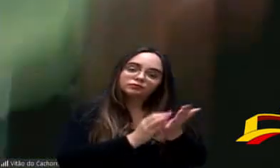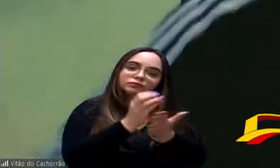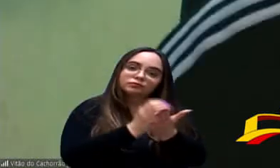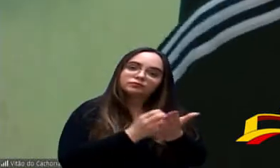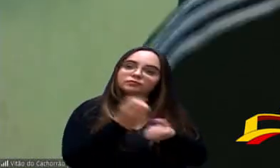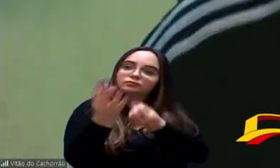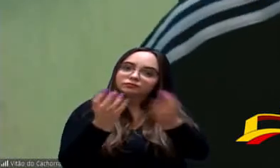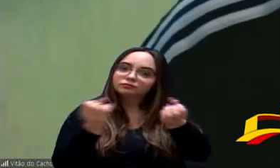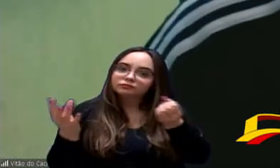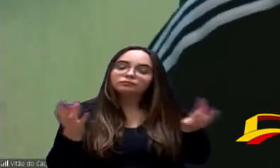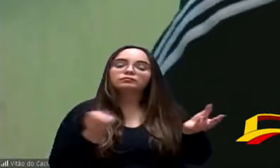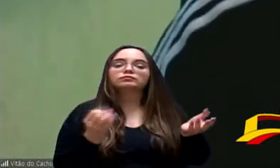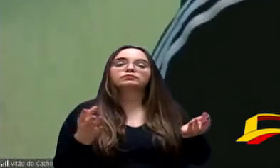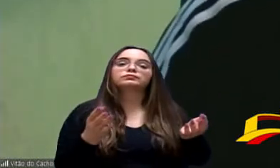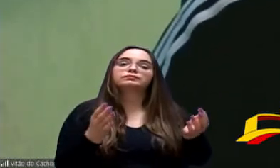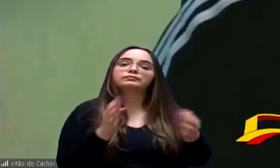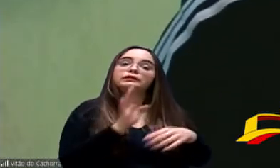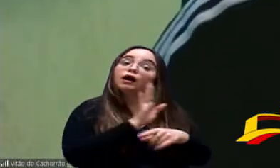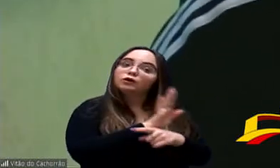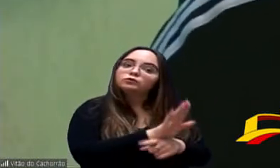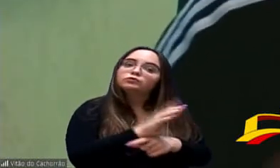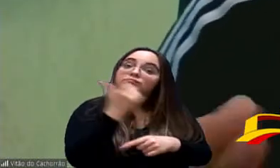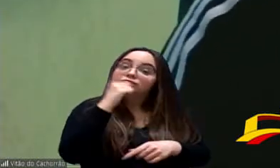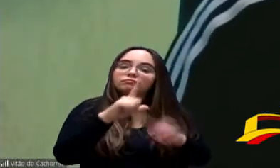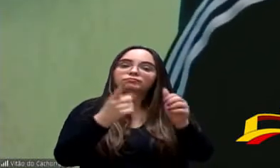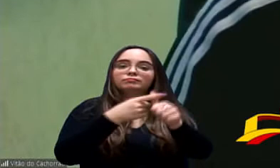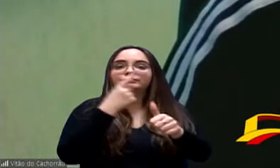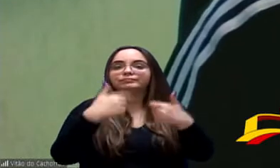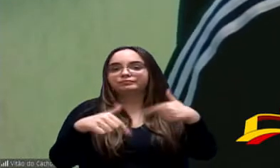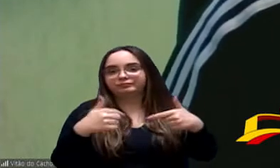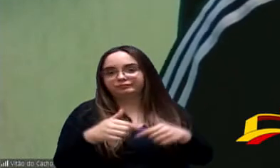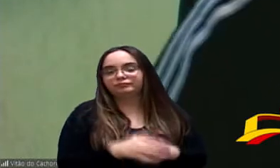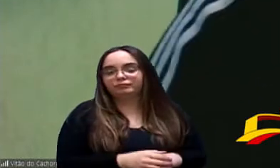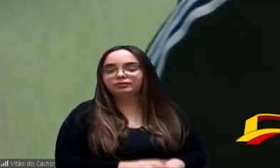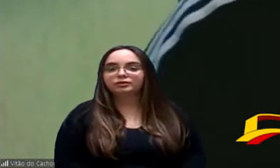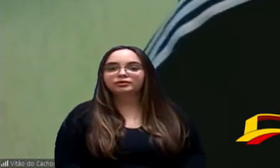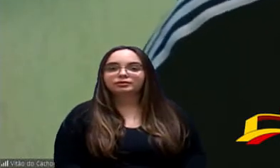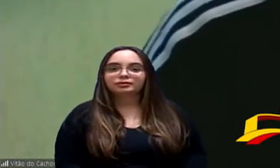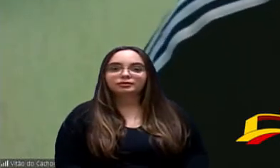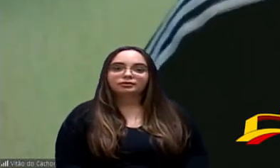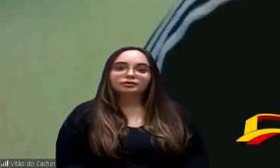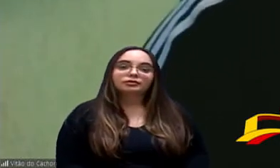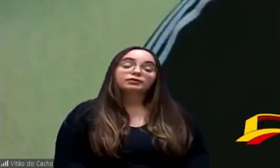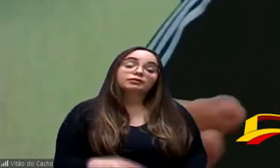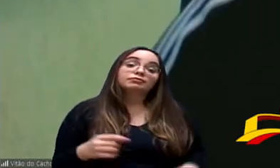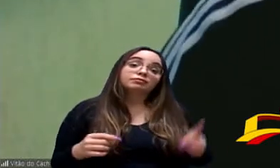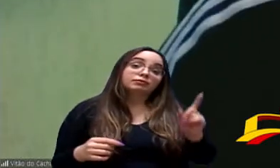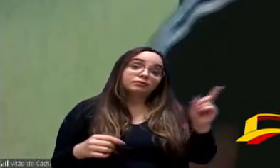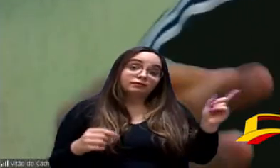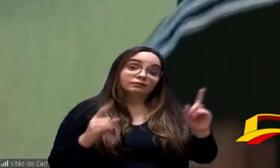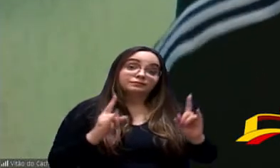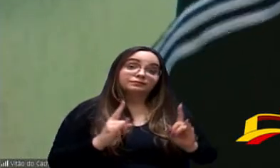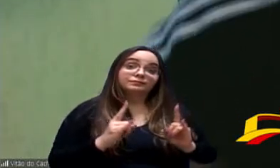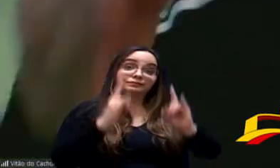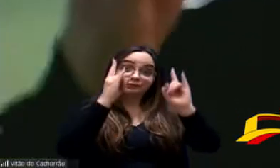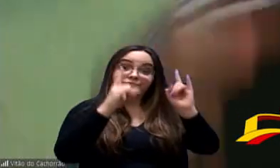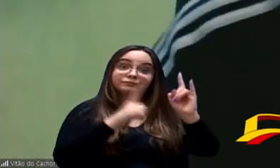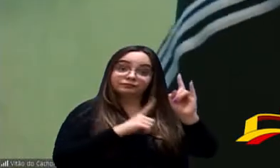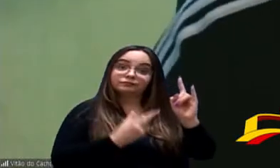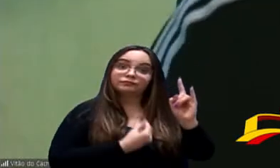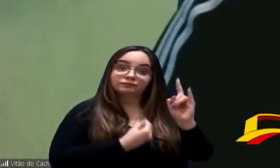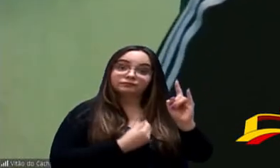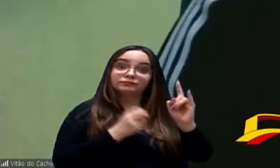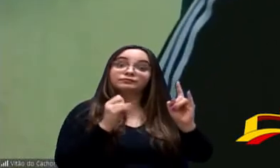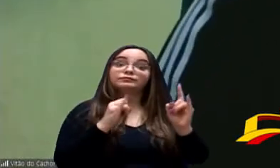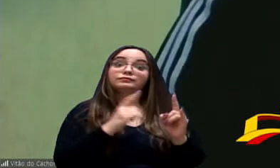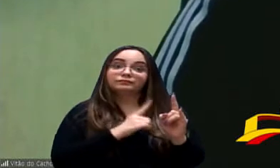encaminhando o jovem ao primeiro emprego, além do prédio estar ocupado e quando tem alguém, tem segurança, tem